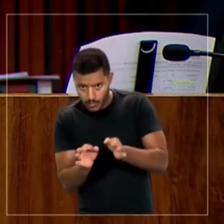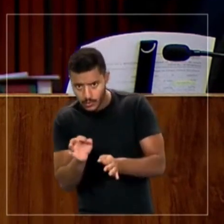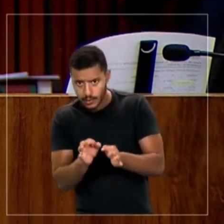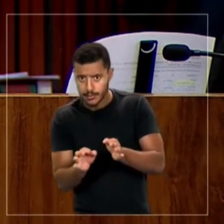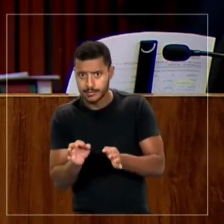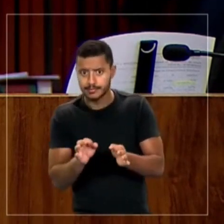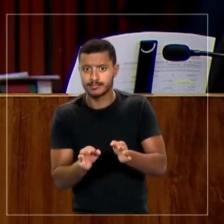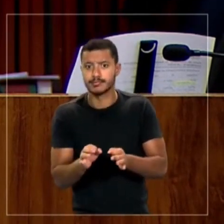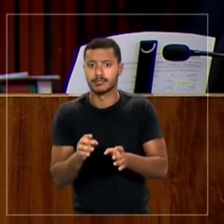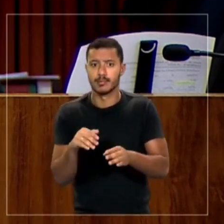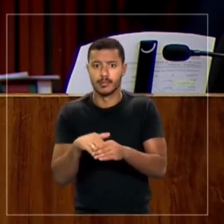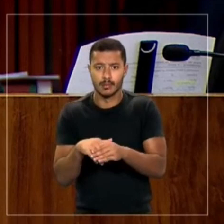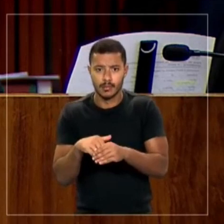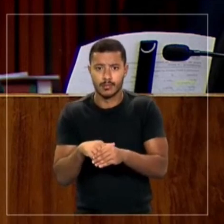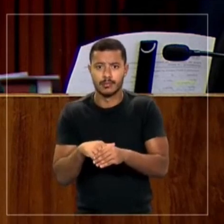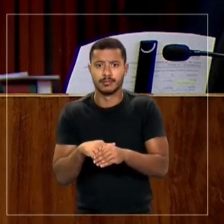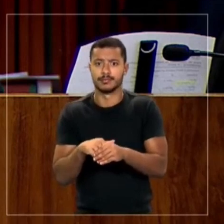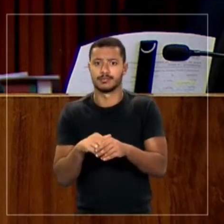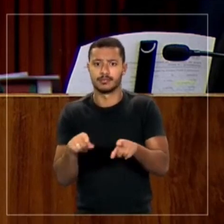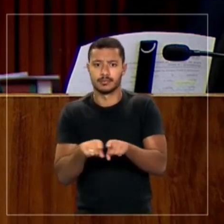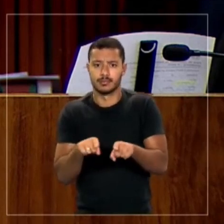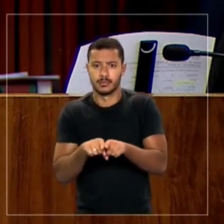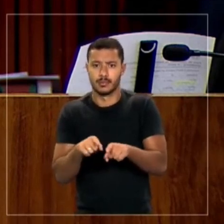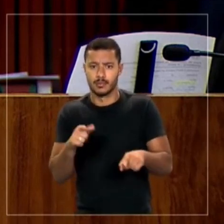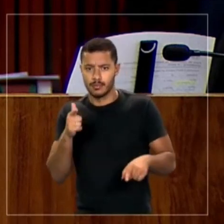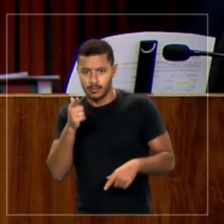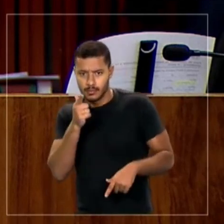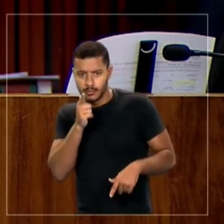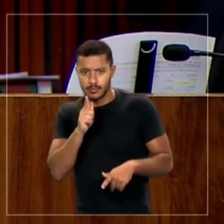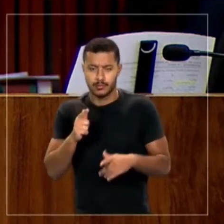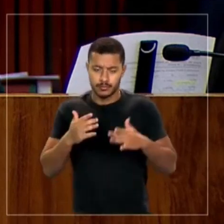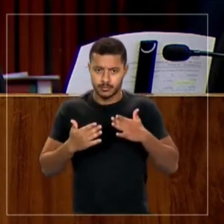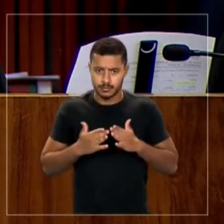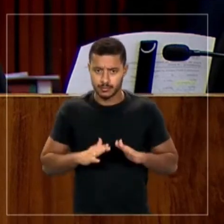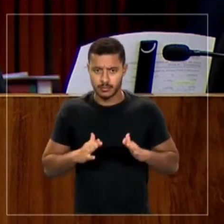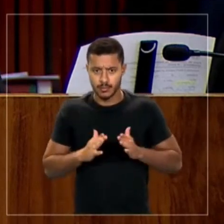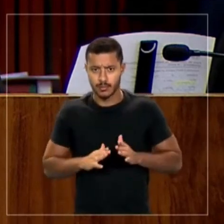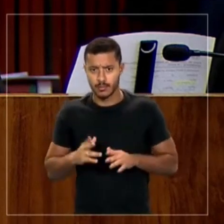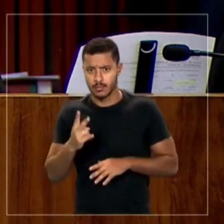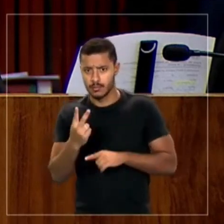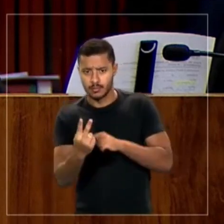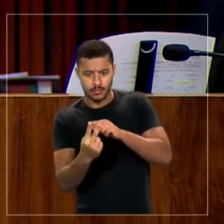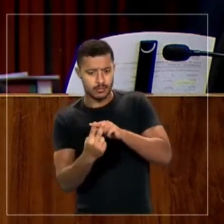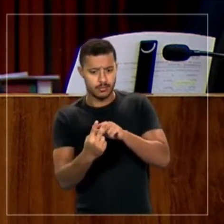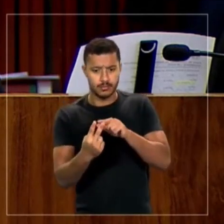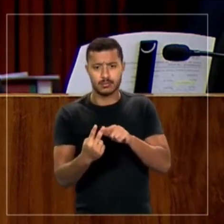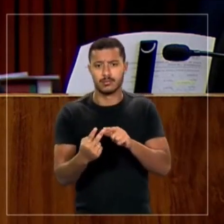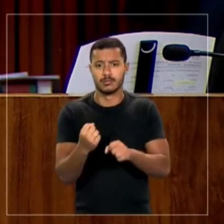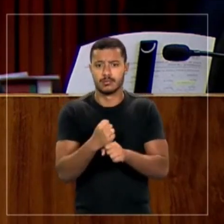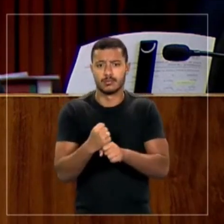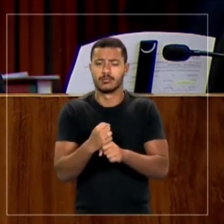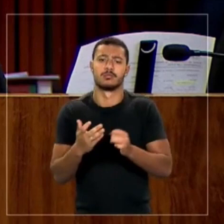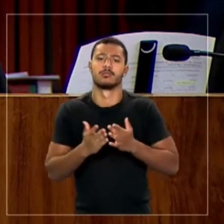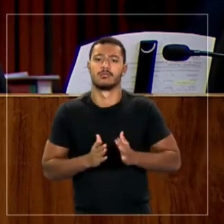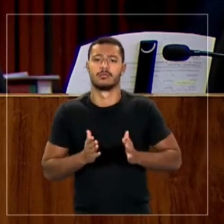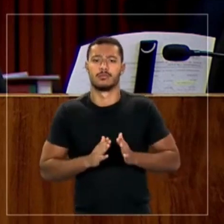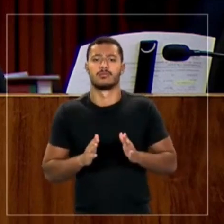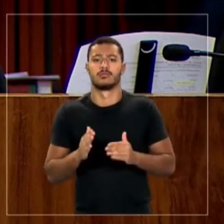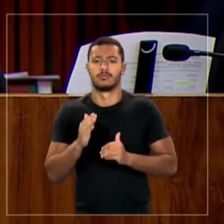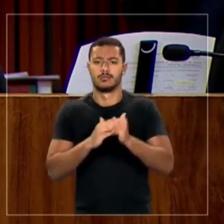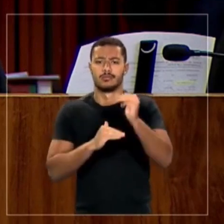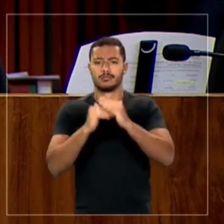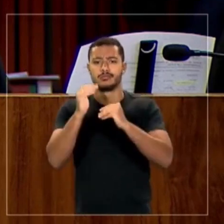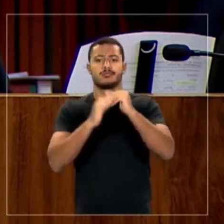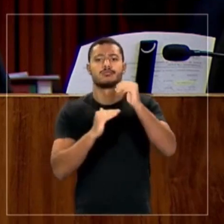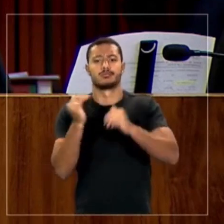as eleições e garante a tranquilidade de 2 em 2 anos, a tranquilidade dessa